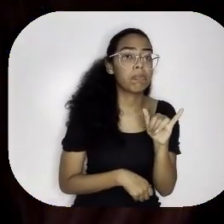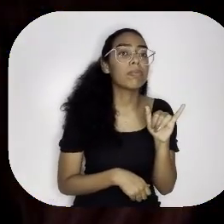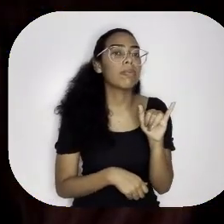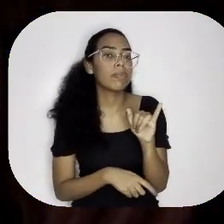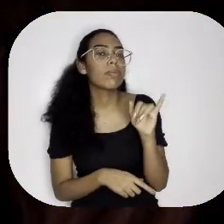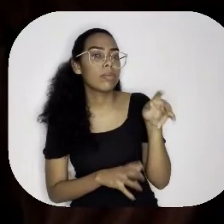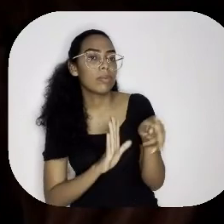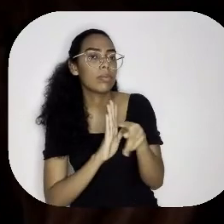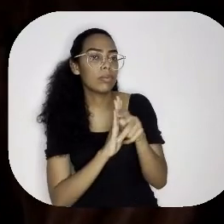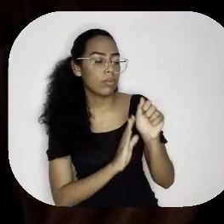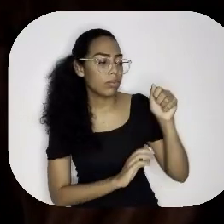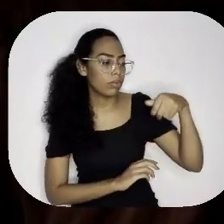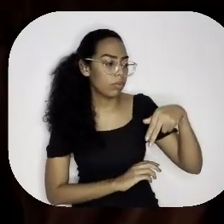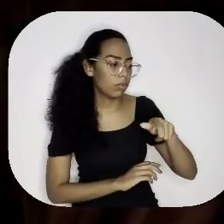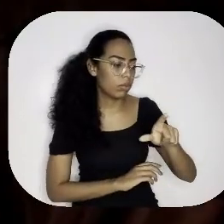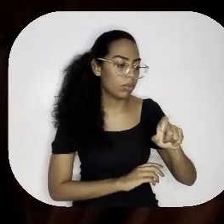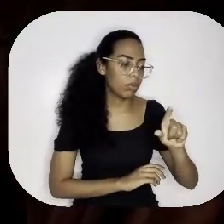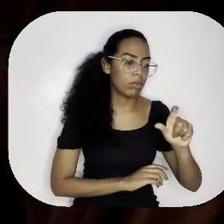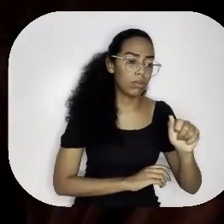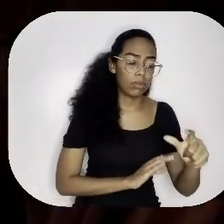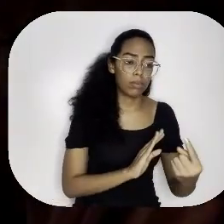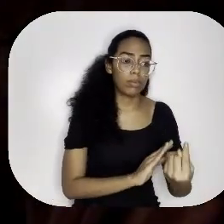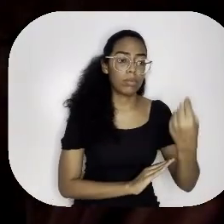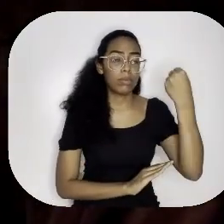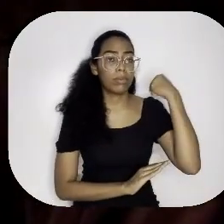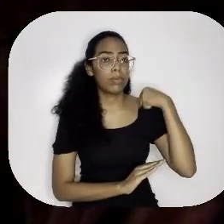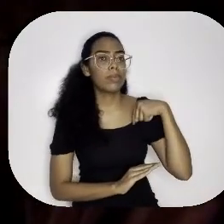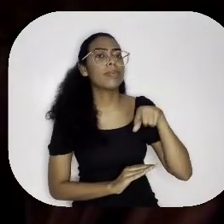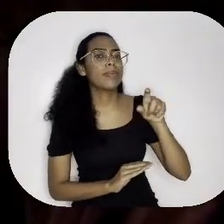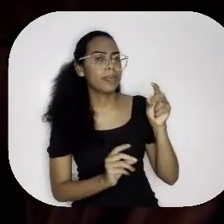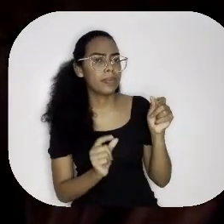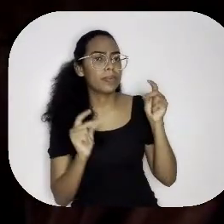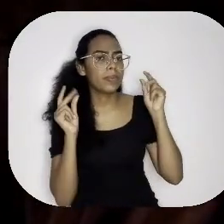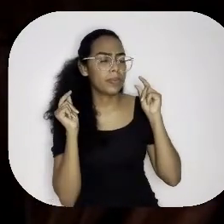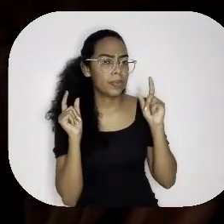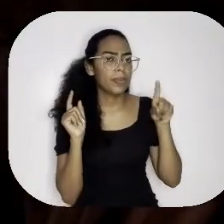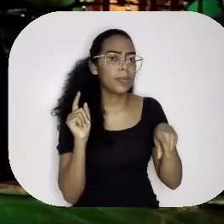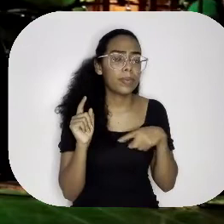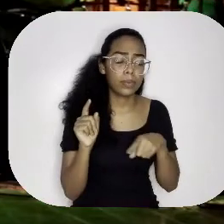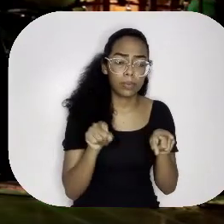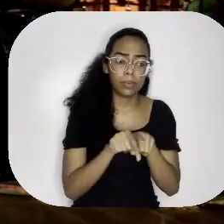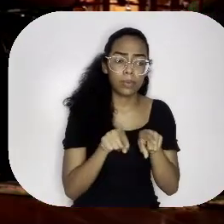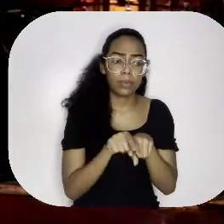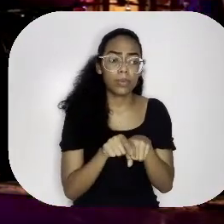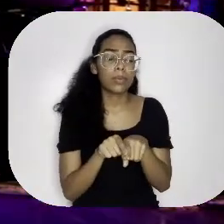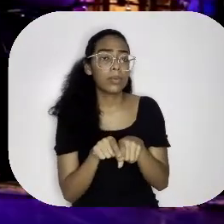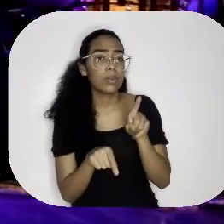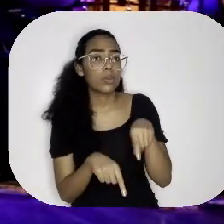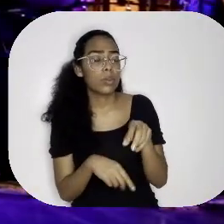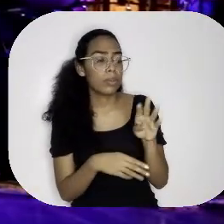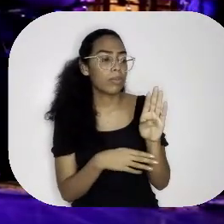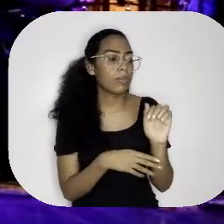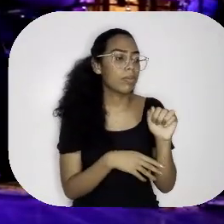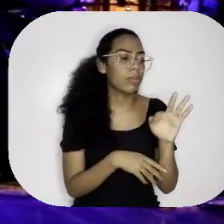Usar a tempo, eu sou da Angola, eu sou de um tempo mais que solar. Porque eu sou